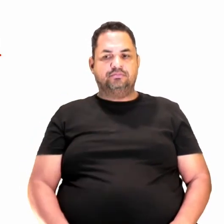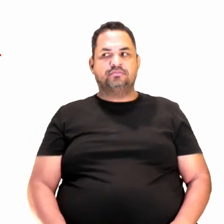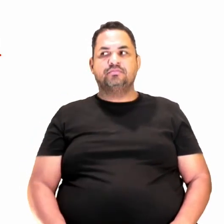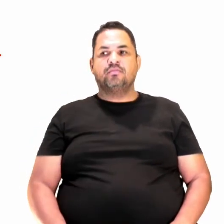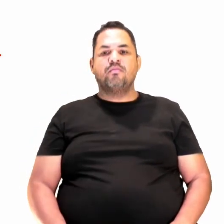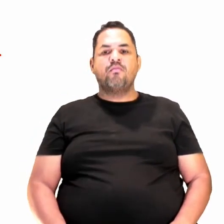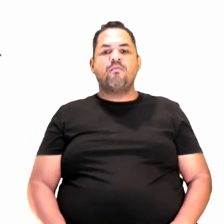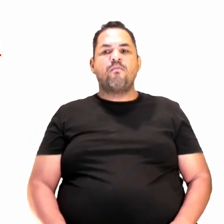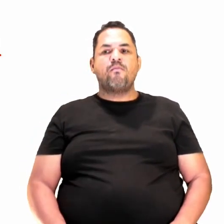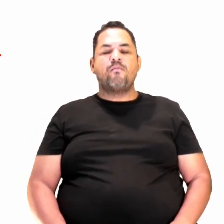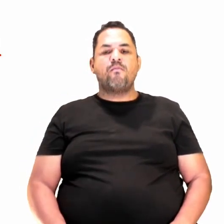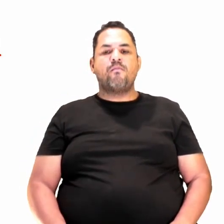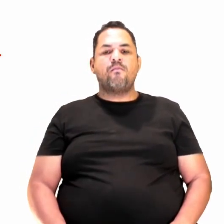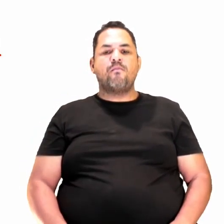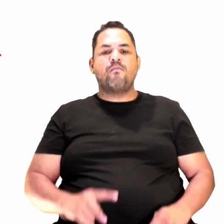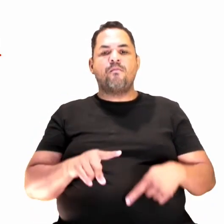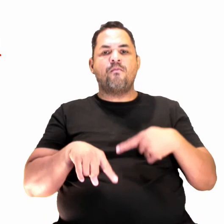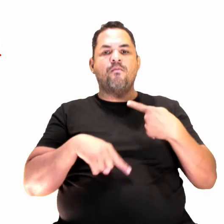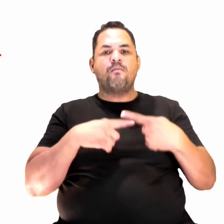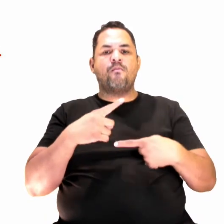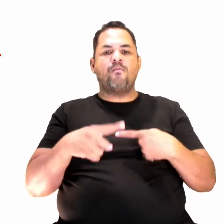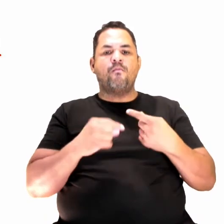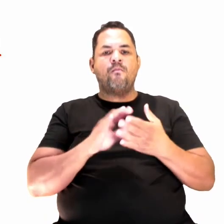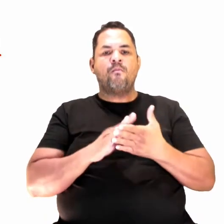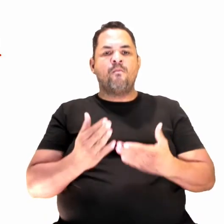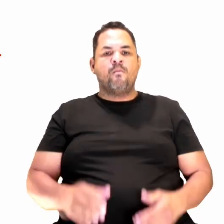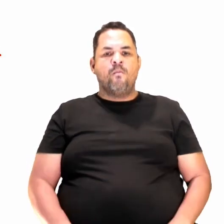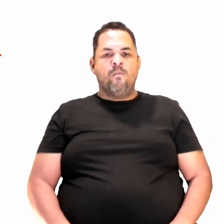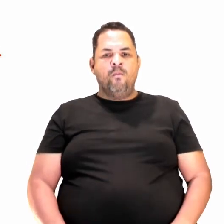that is up to you, e depois disso, essa